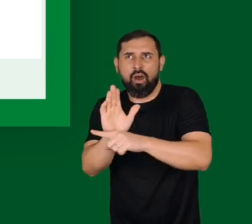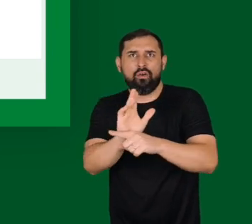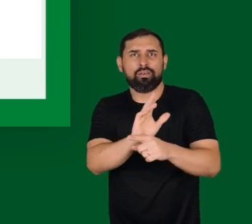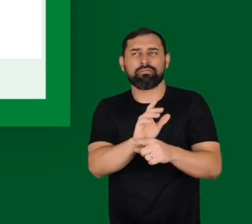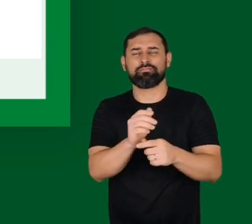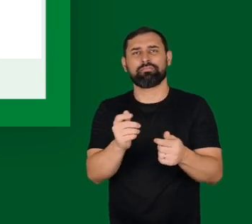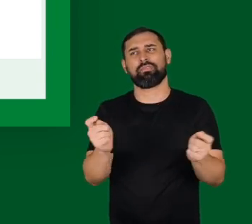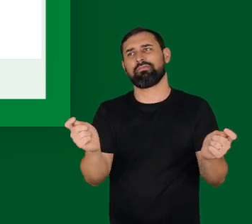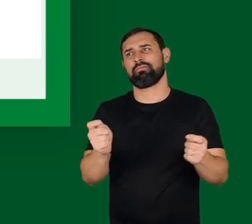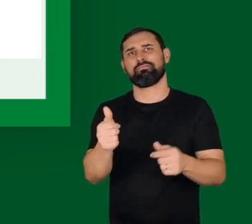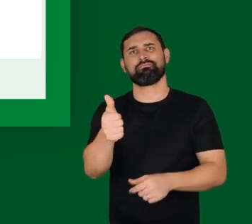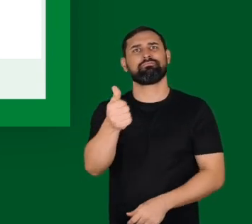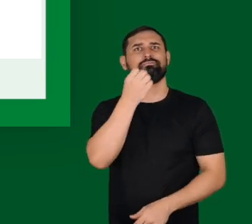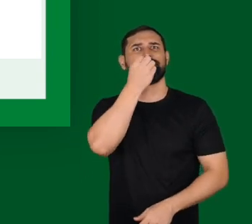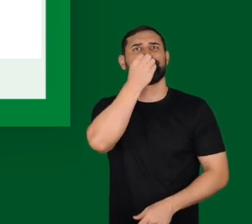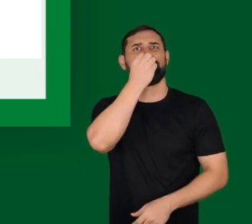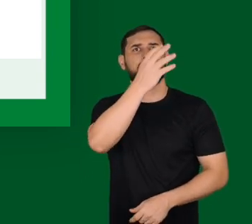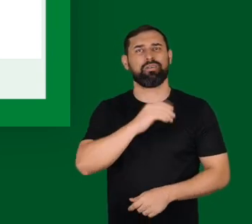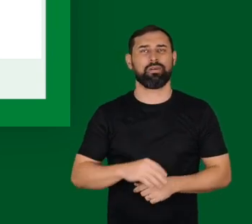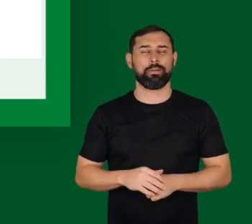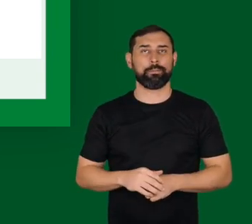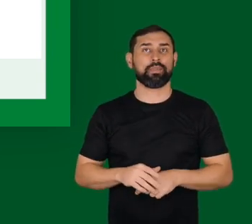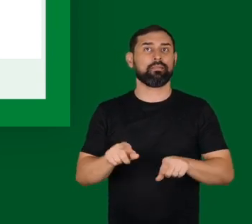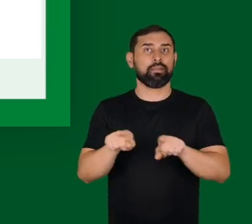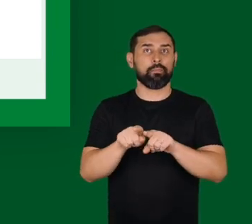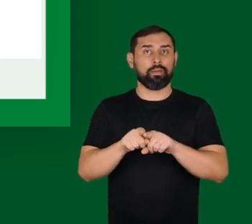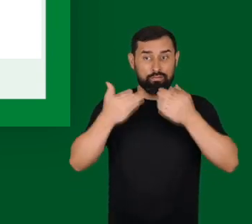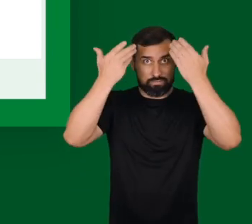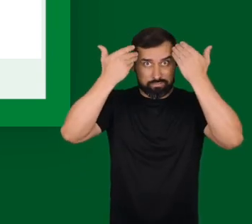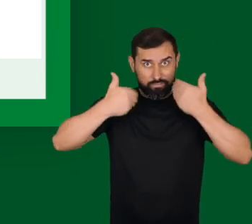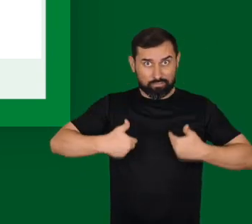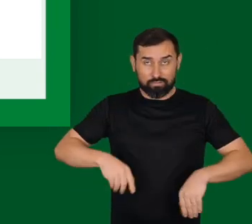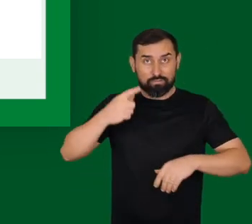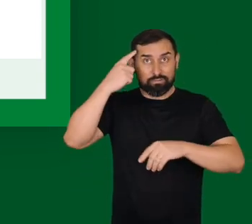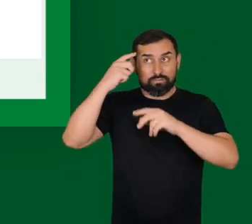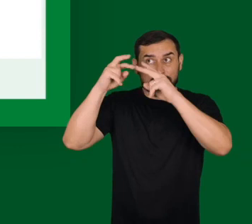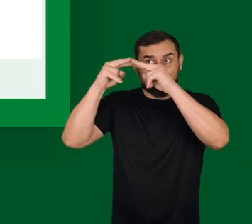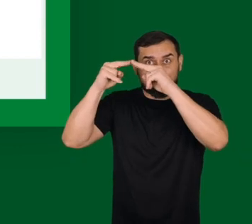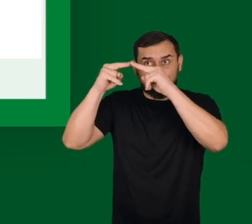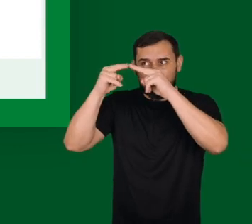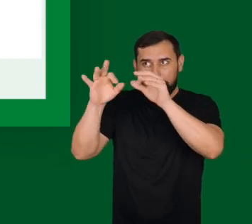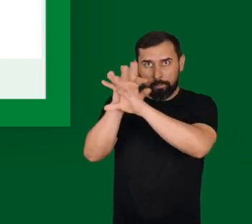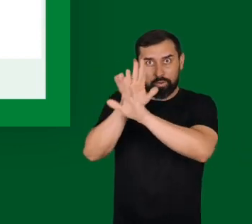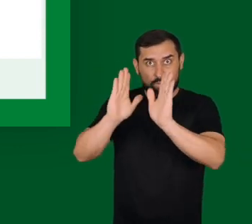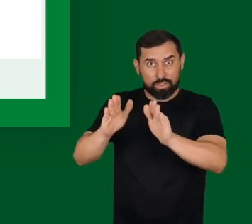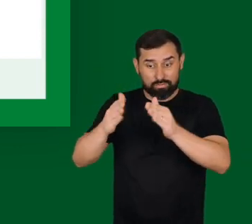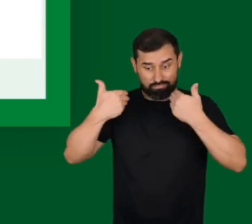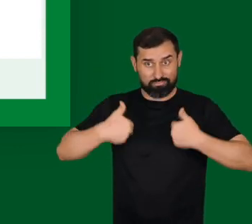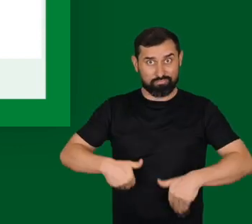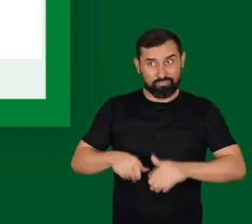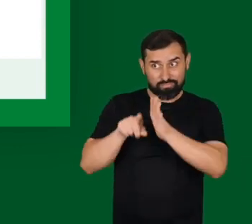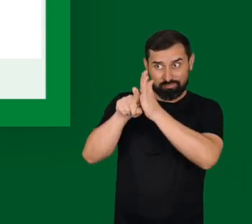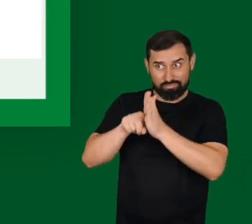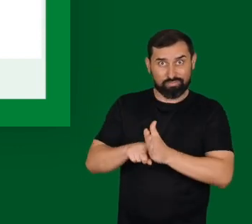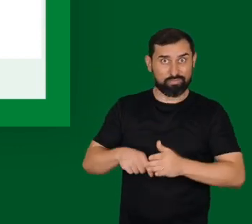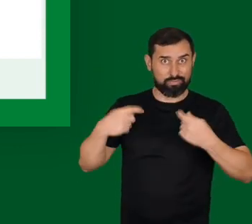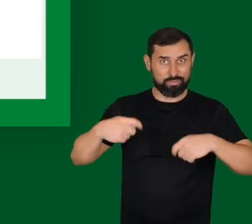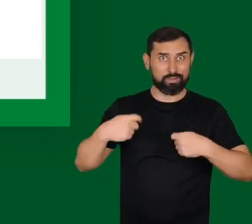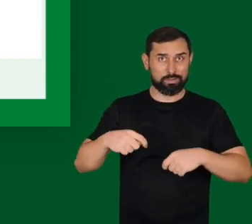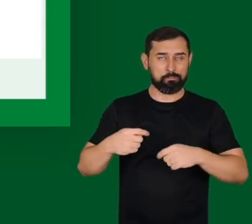que a crise convulsiva febril, ela vem sempre acompanhada de um histórico infeccioso, mas que não